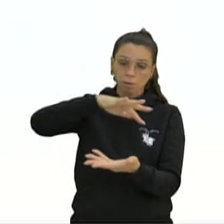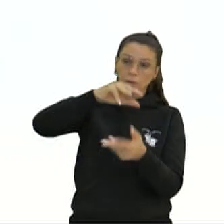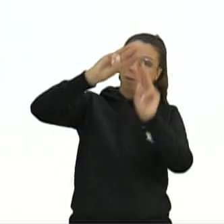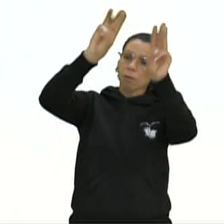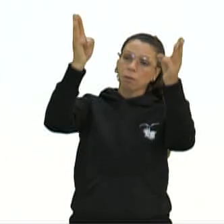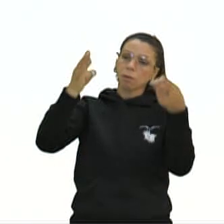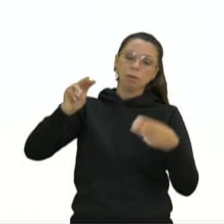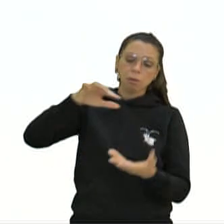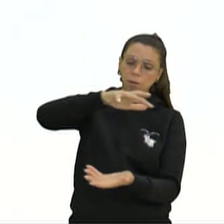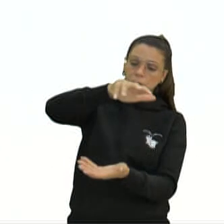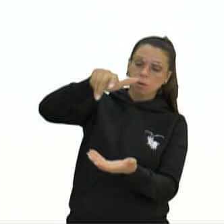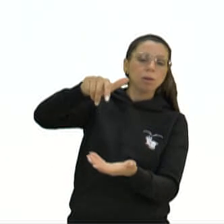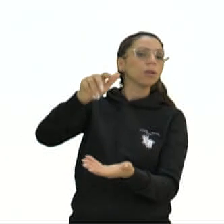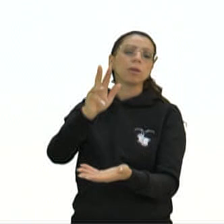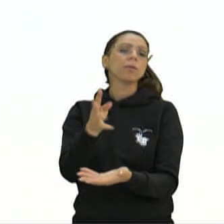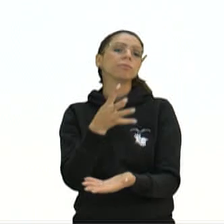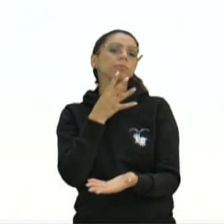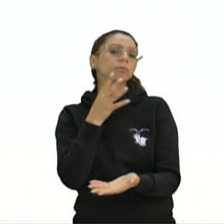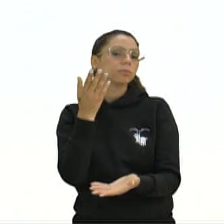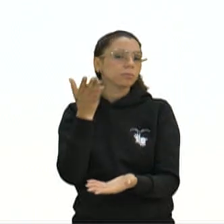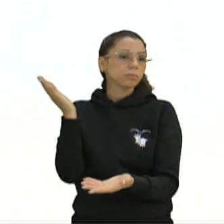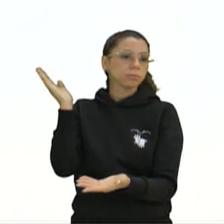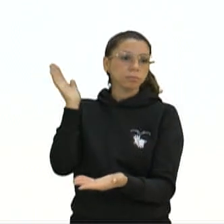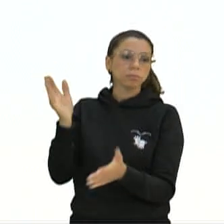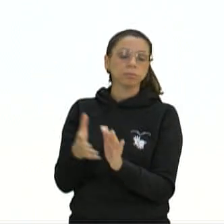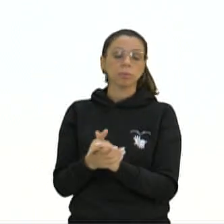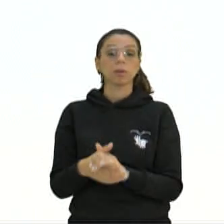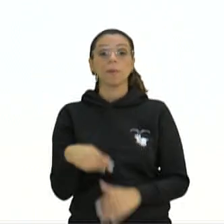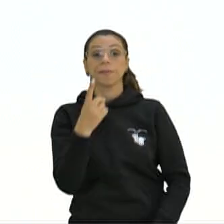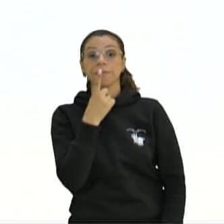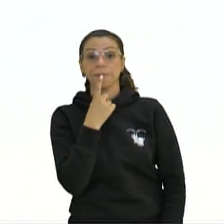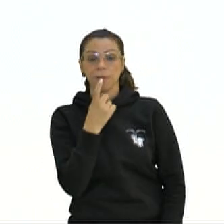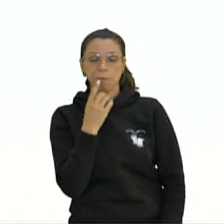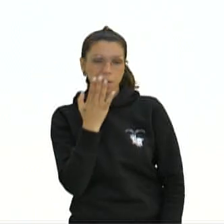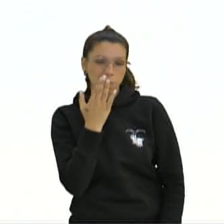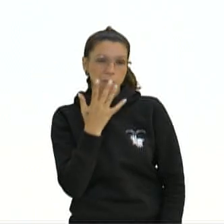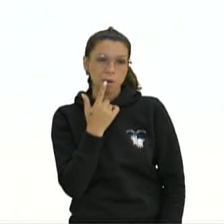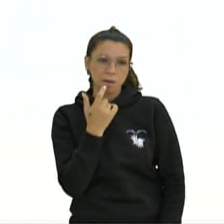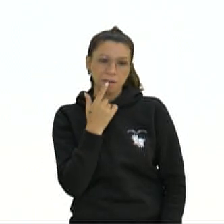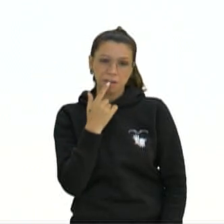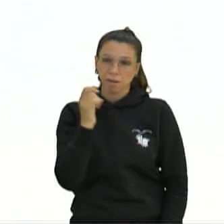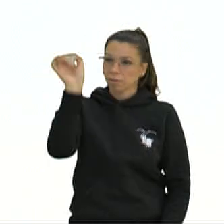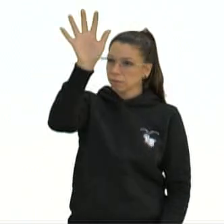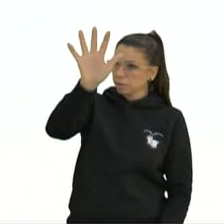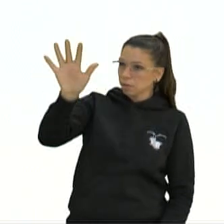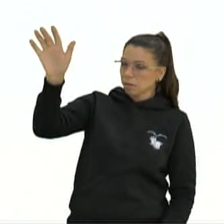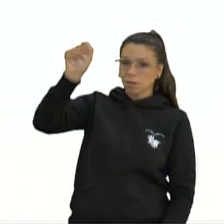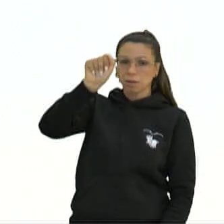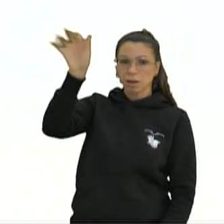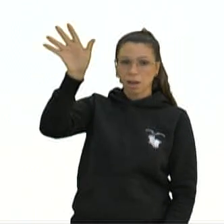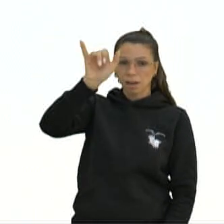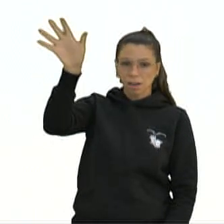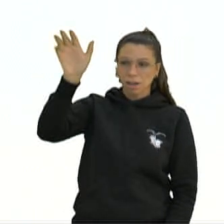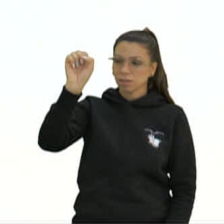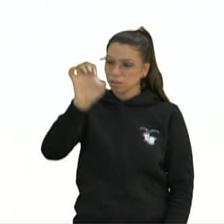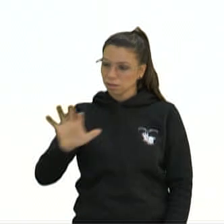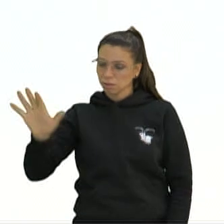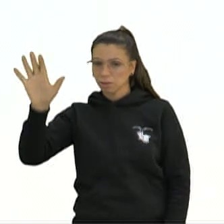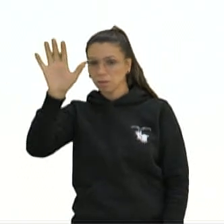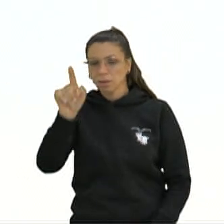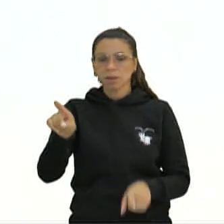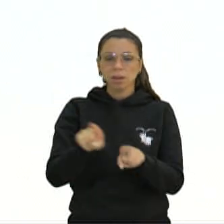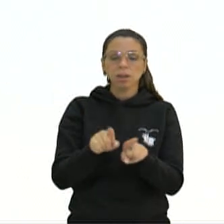e o que nós podemos observar? Em vermelho, nessa região aqui, né, a Ásia, Europa, aqui América